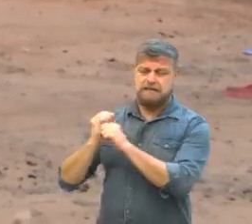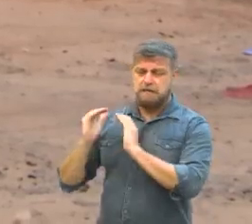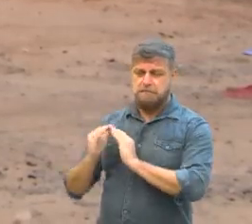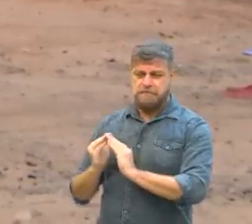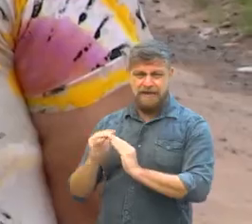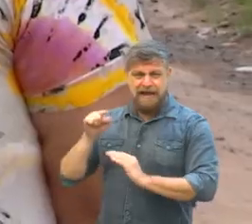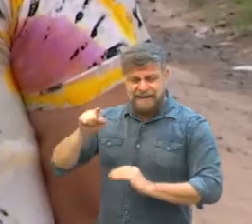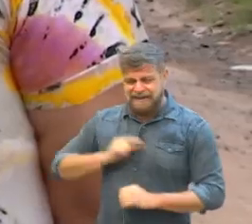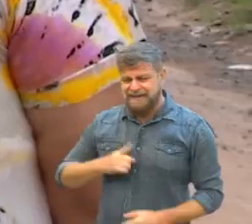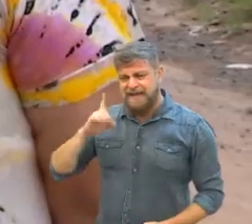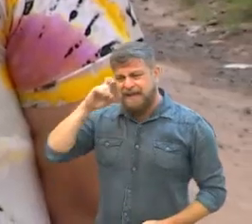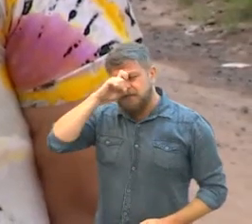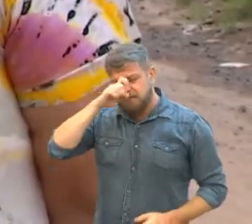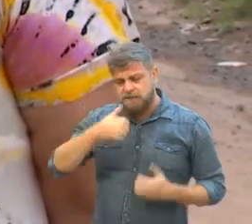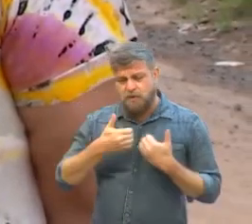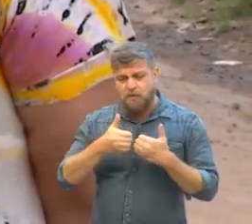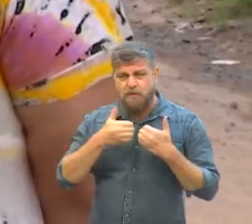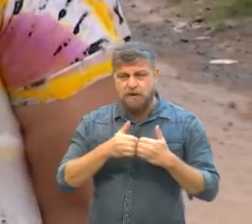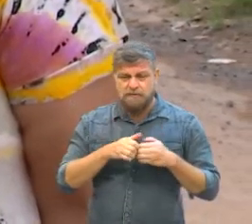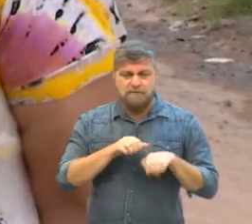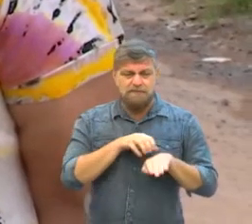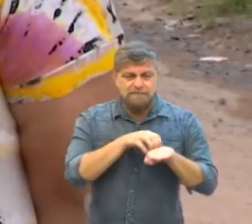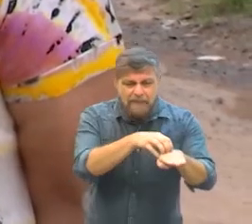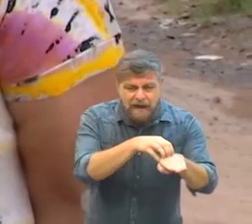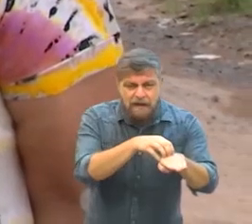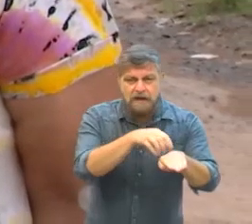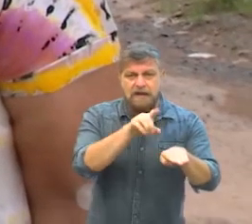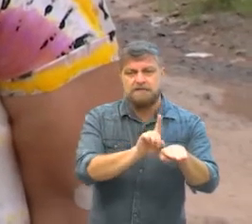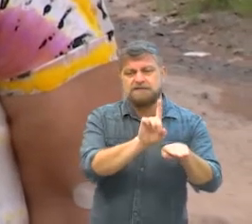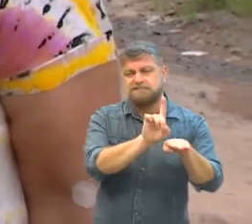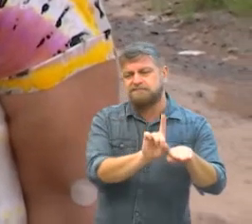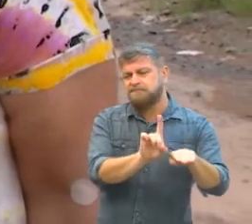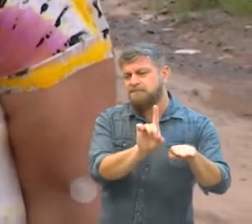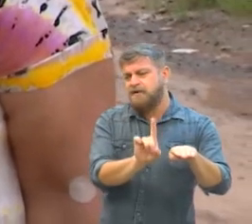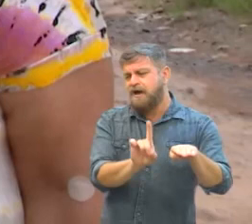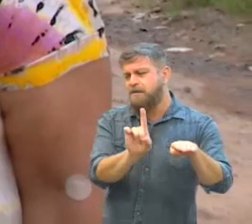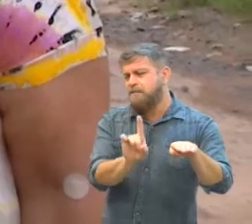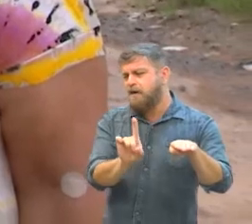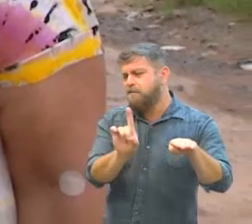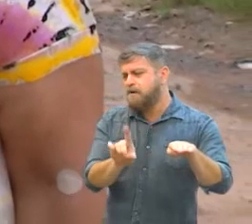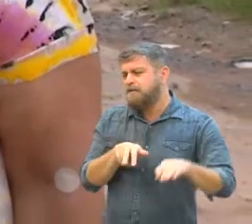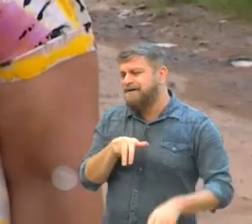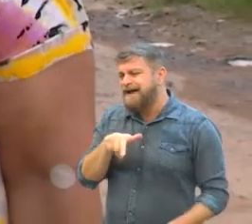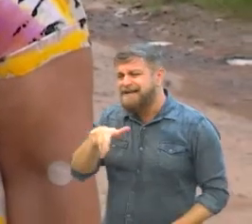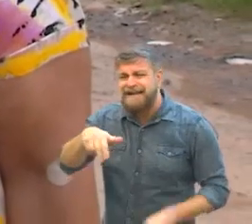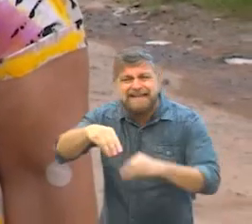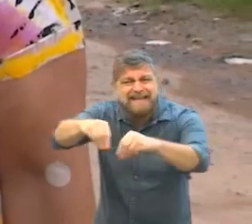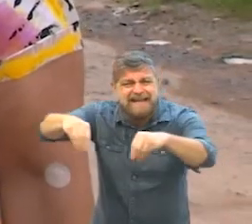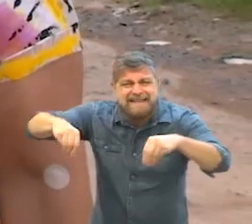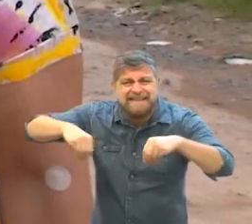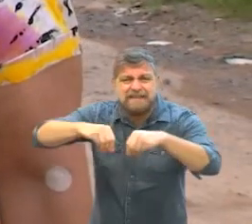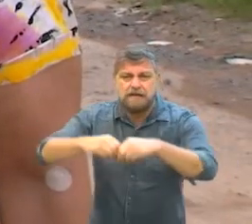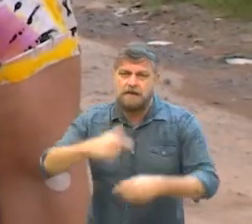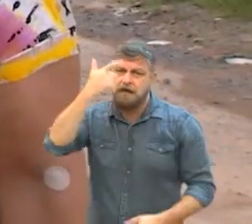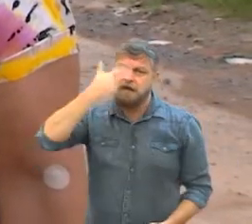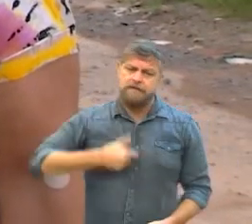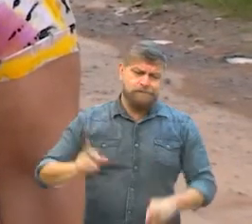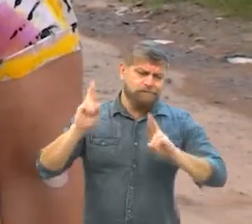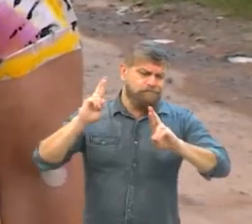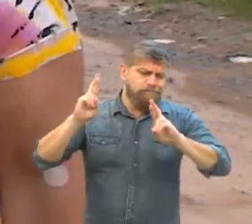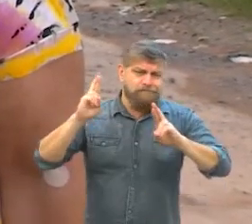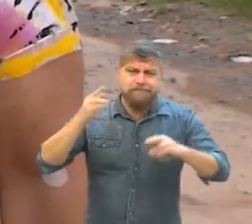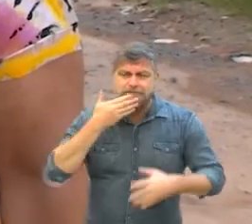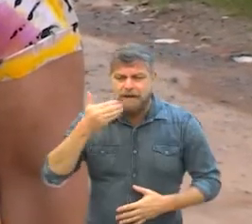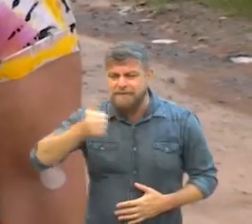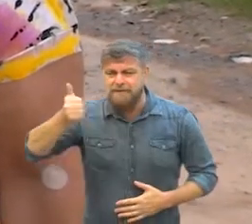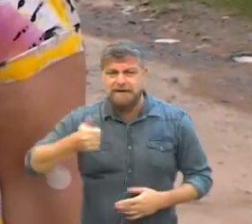sentido dificuldade quando o ônibus para e ela precisa caminhar na terra até chegar em casa. Eu espero uma melhora, porque